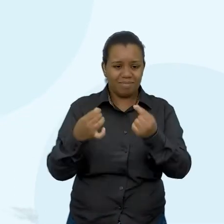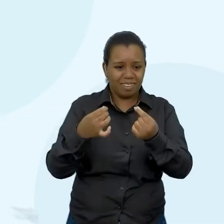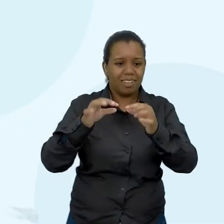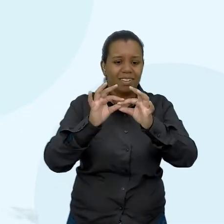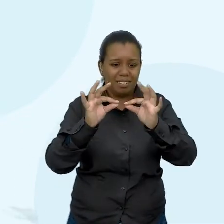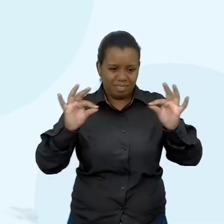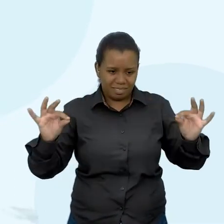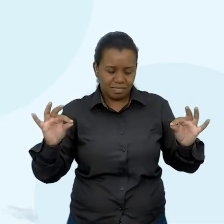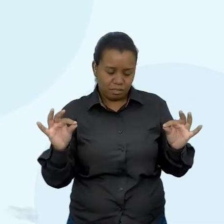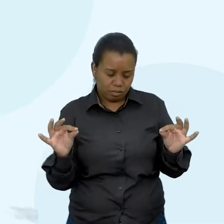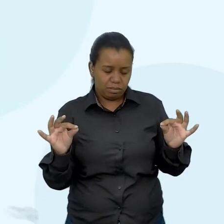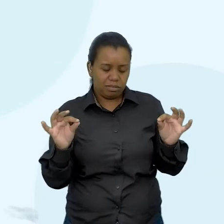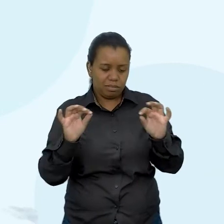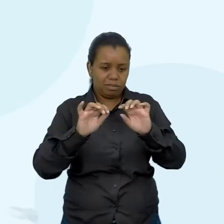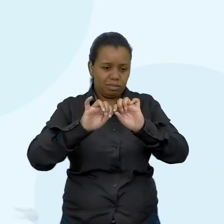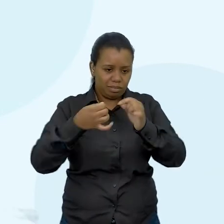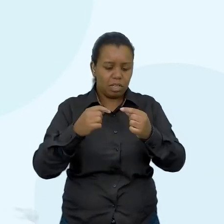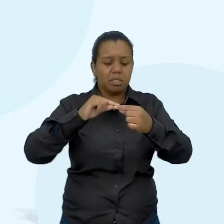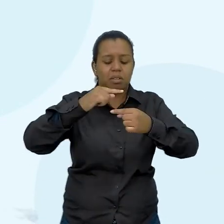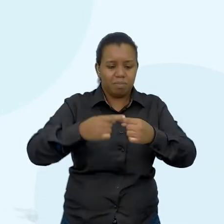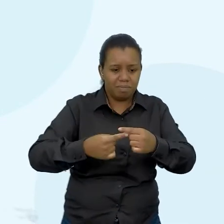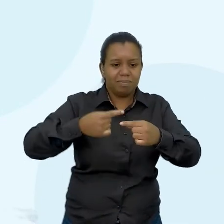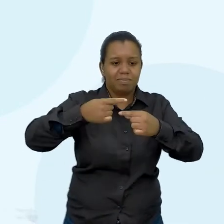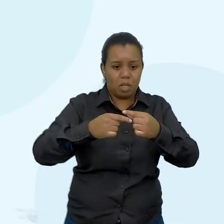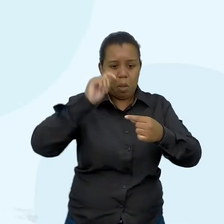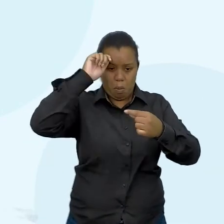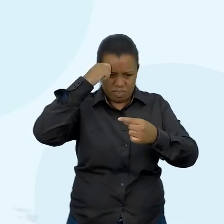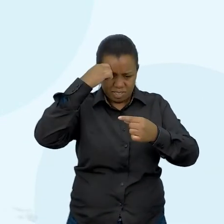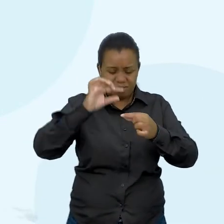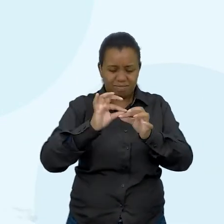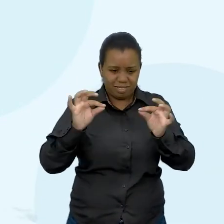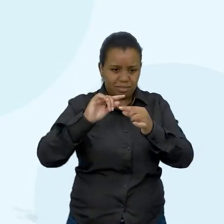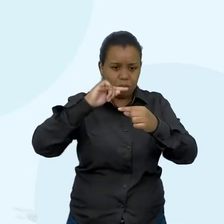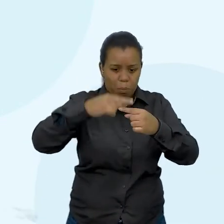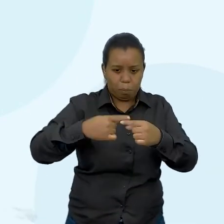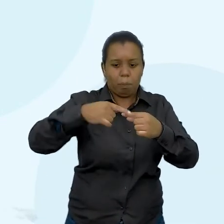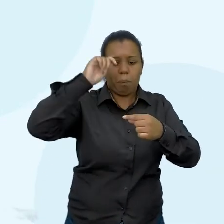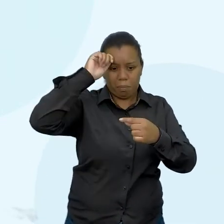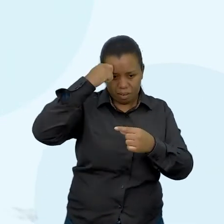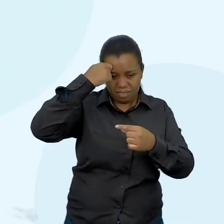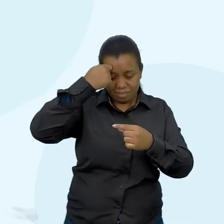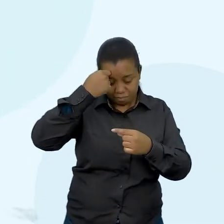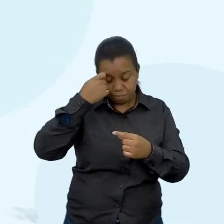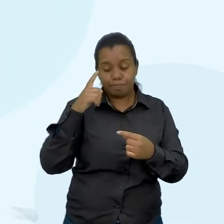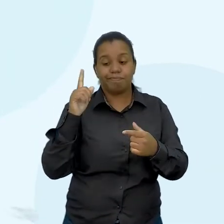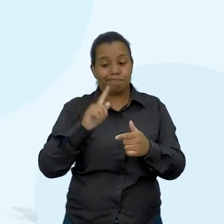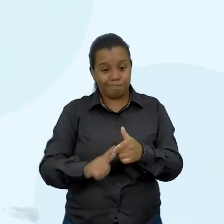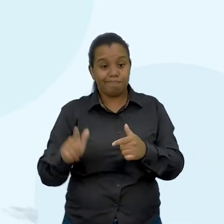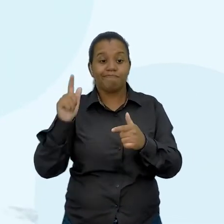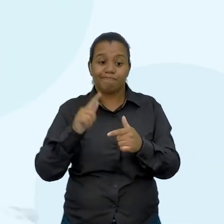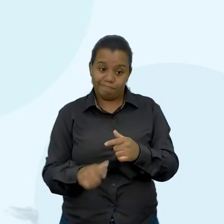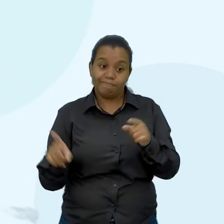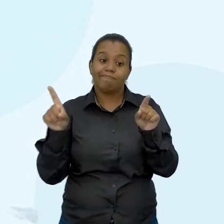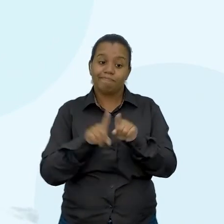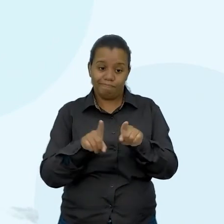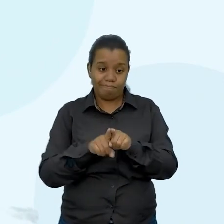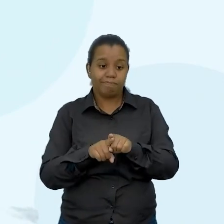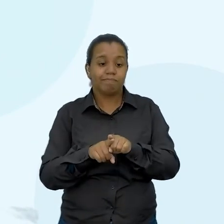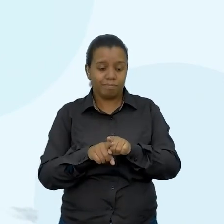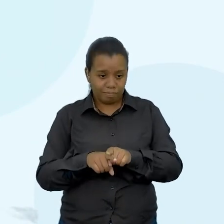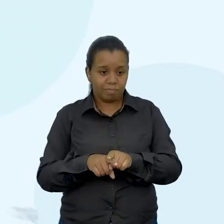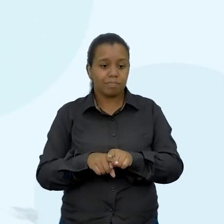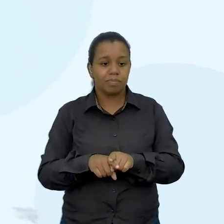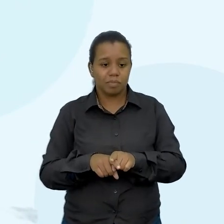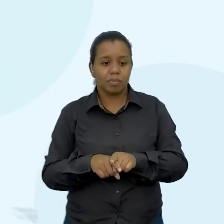coloca aquela fita isolante, aquela fita preta lá, né? Se ela tiver com problema, isso também pode causar. Veja